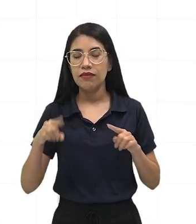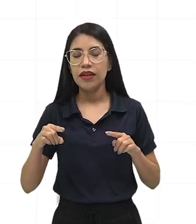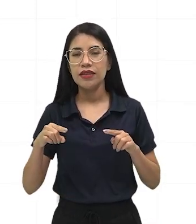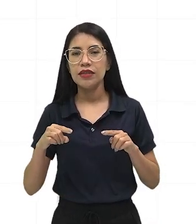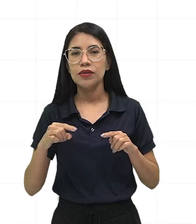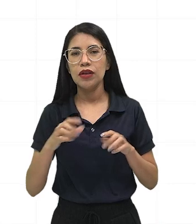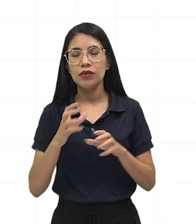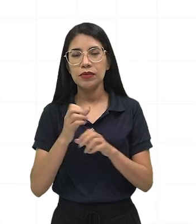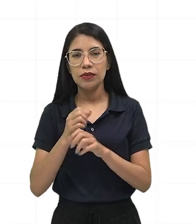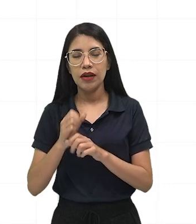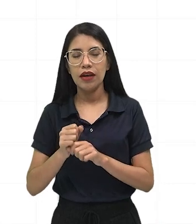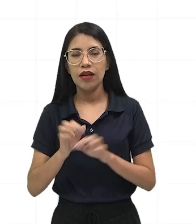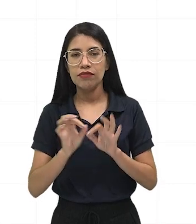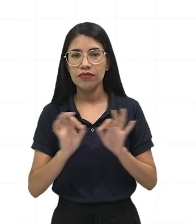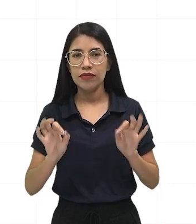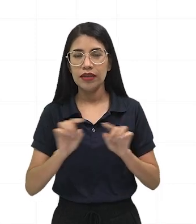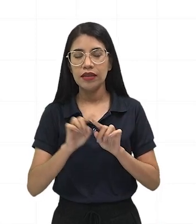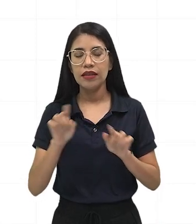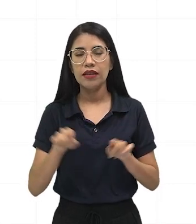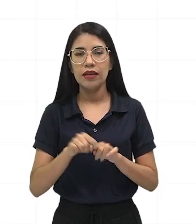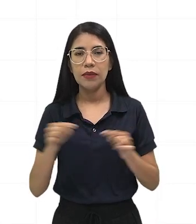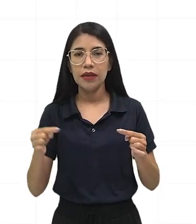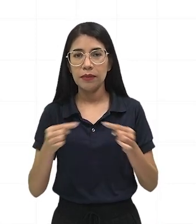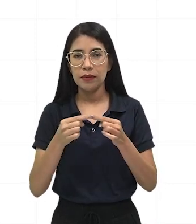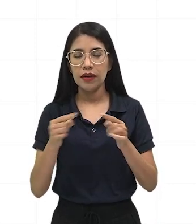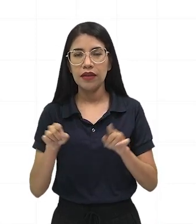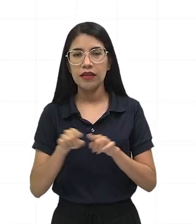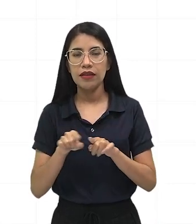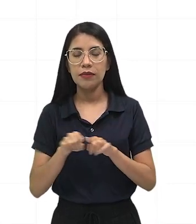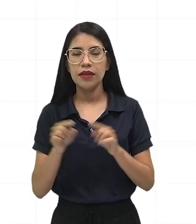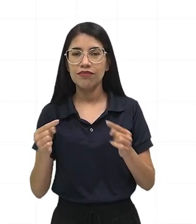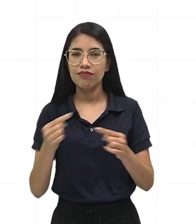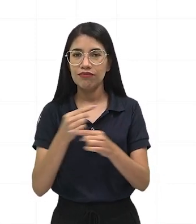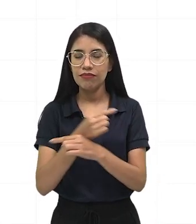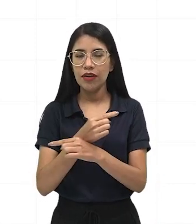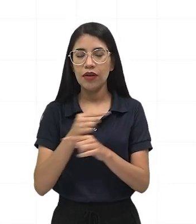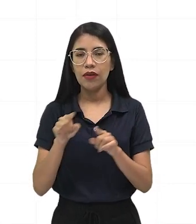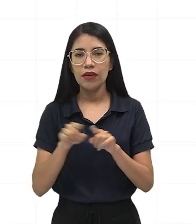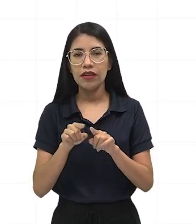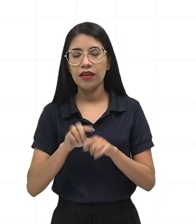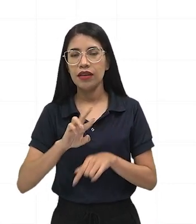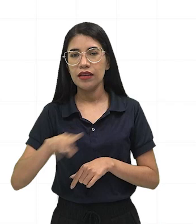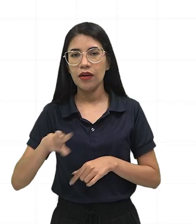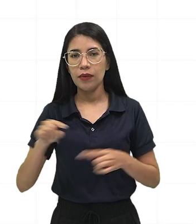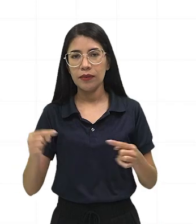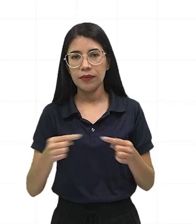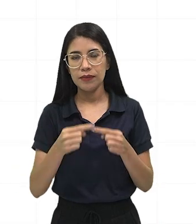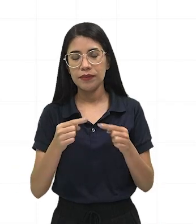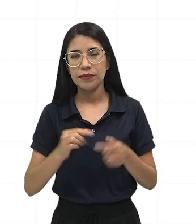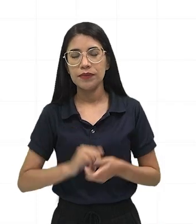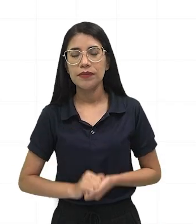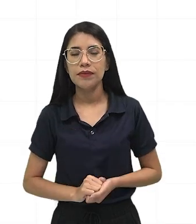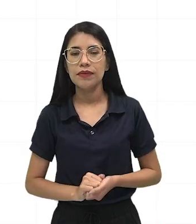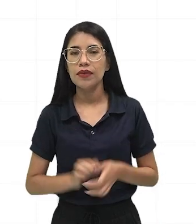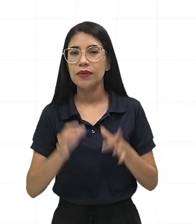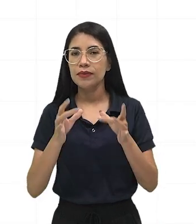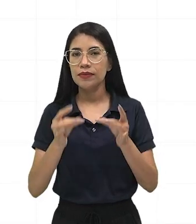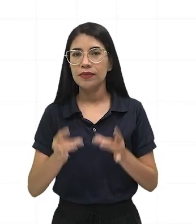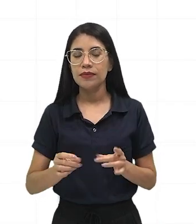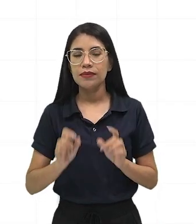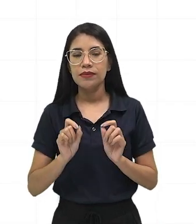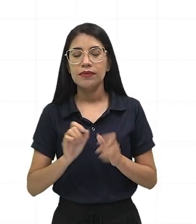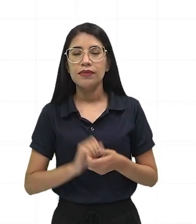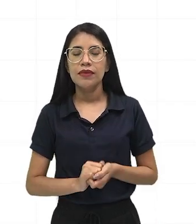grandezas, diretamente proporcionais, inversamente proporcionais ou não proporcionais.